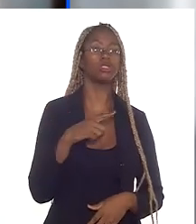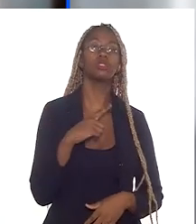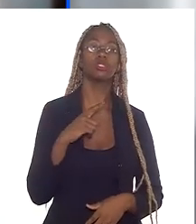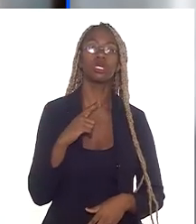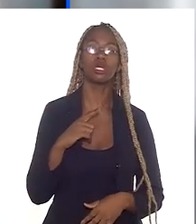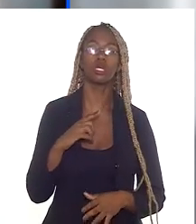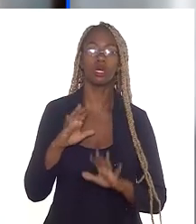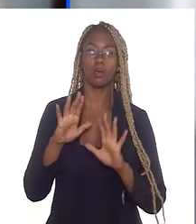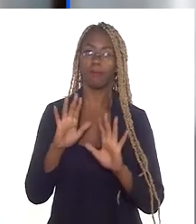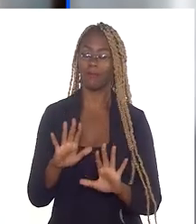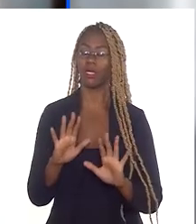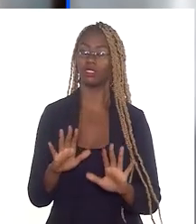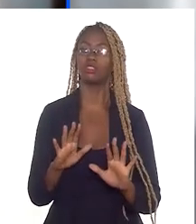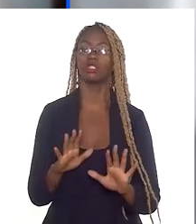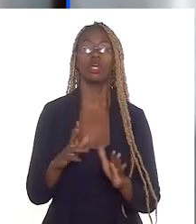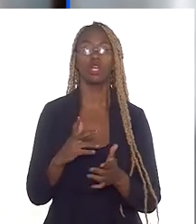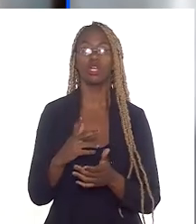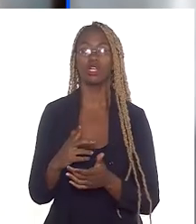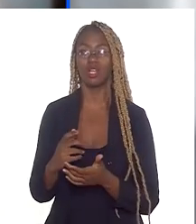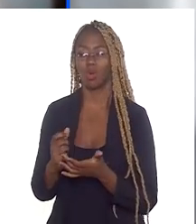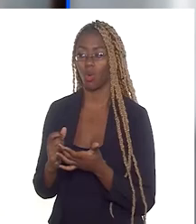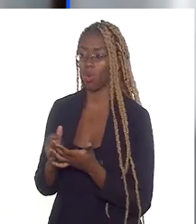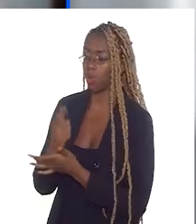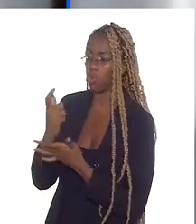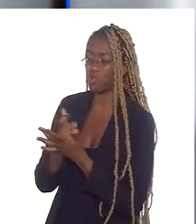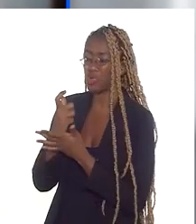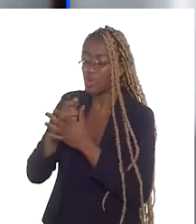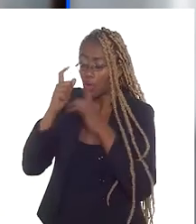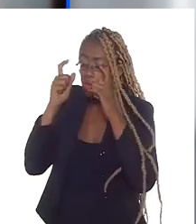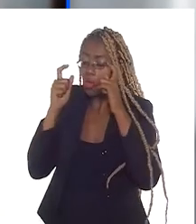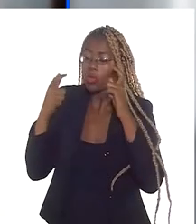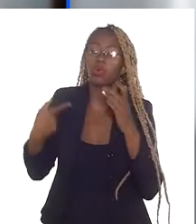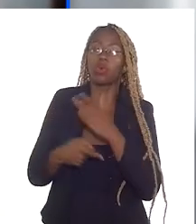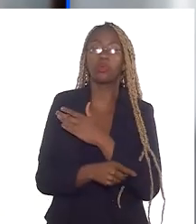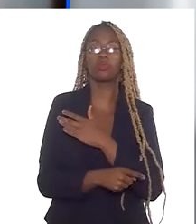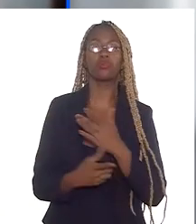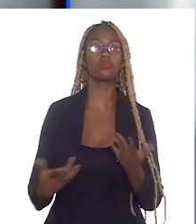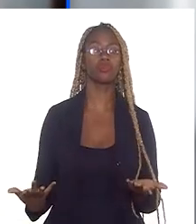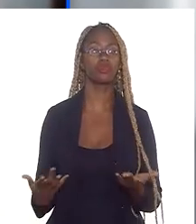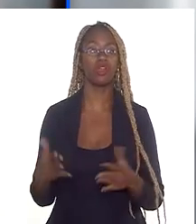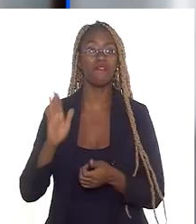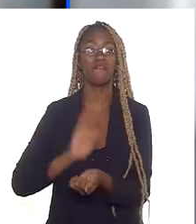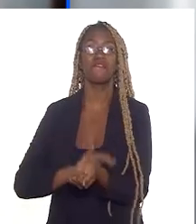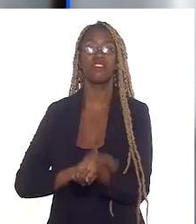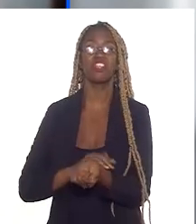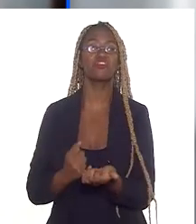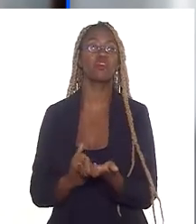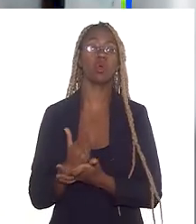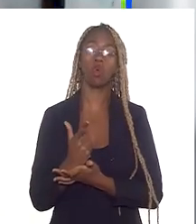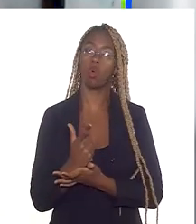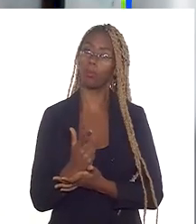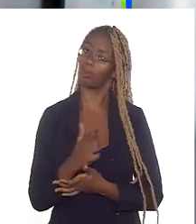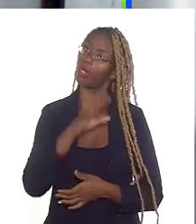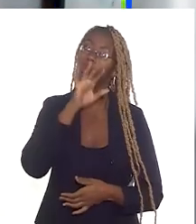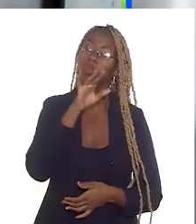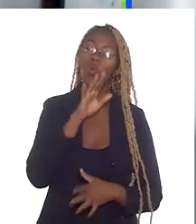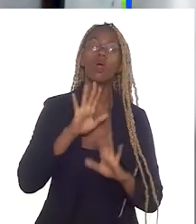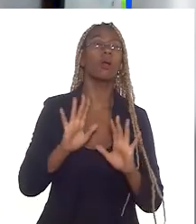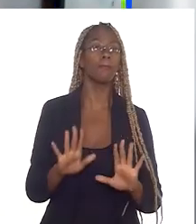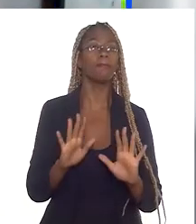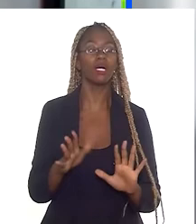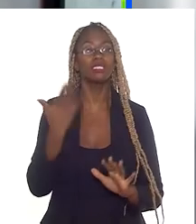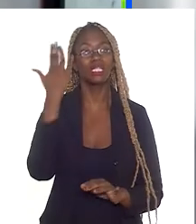consumo não tem o seu valor ele tem o consumismo sim alguma coisa para chamar a atenção de cada um se perceber que tá em correndo nisso e